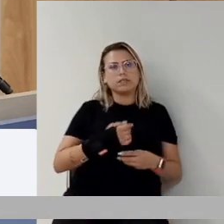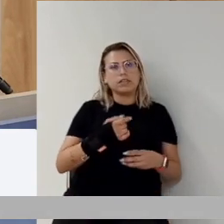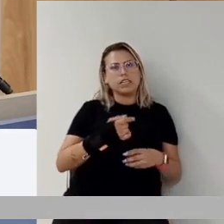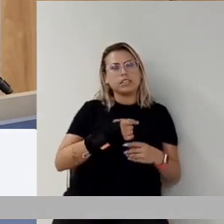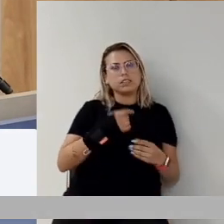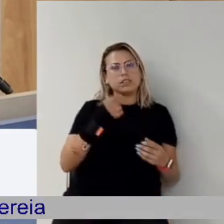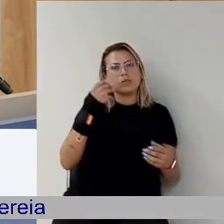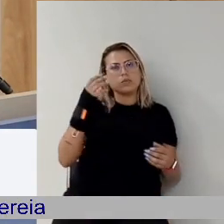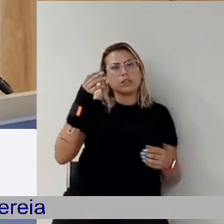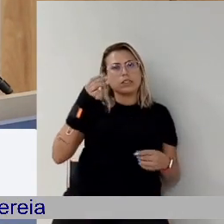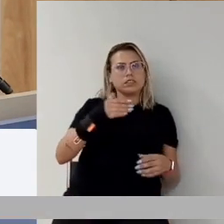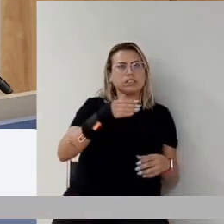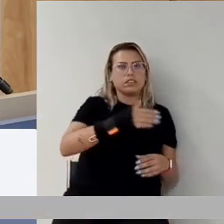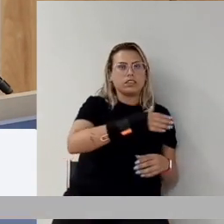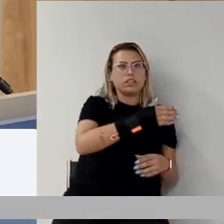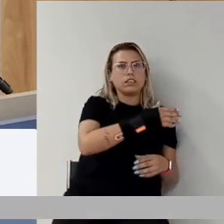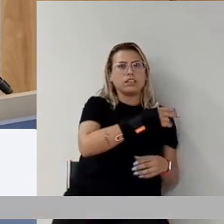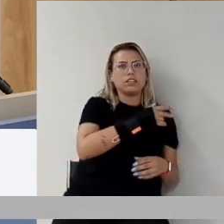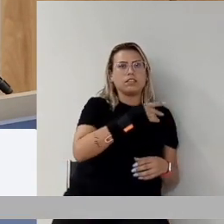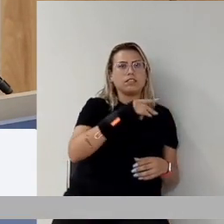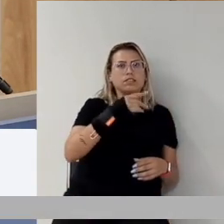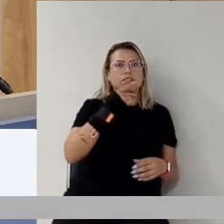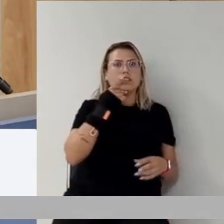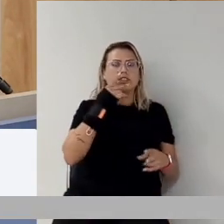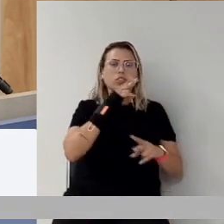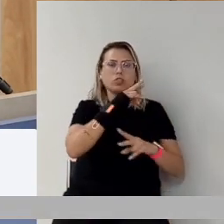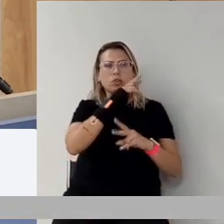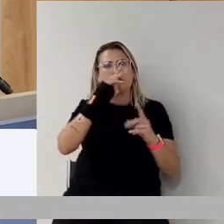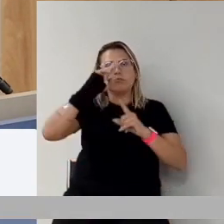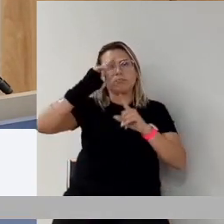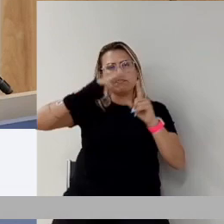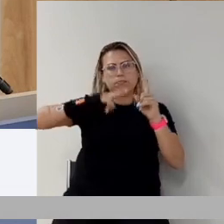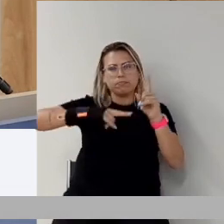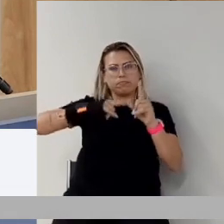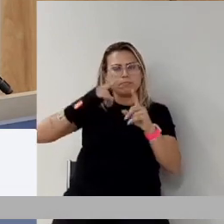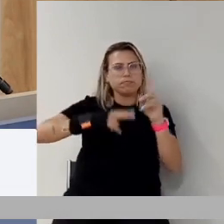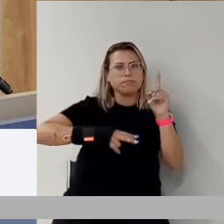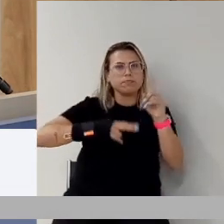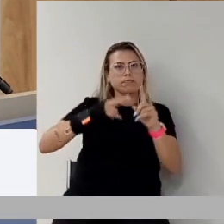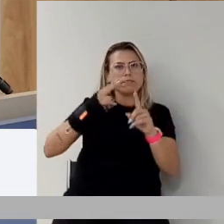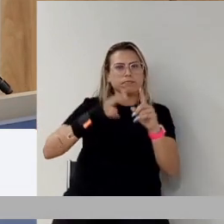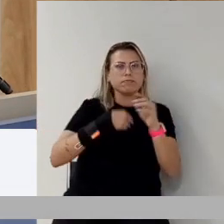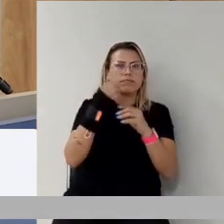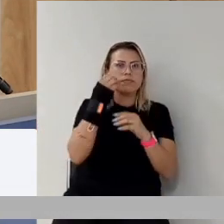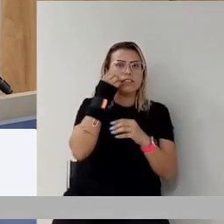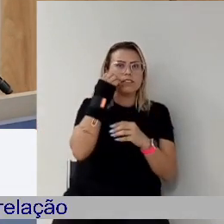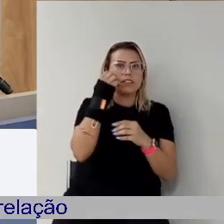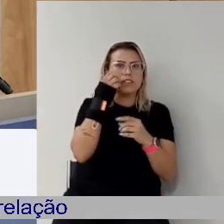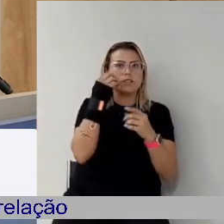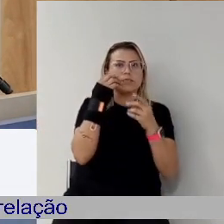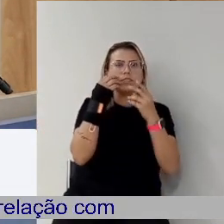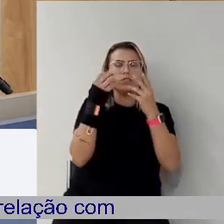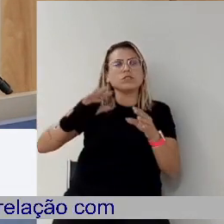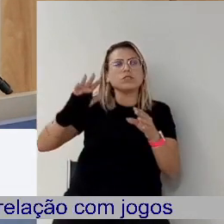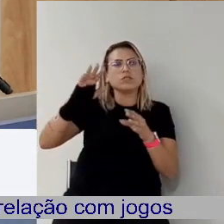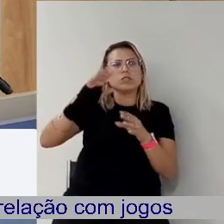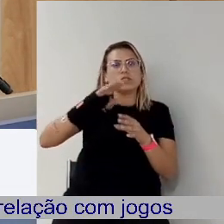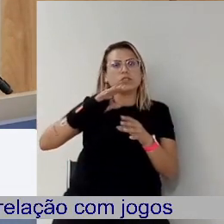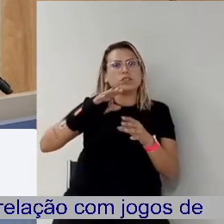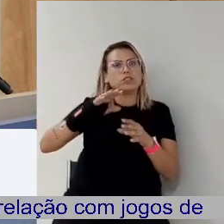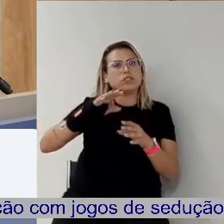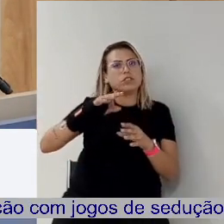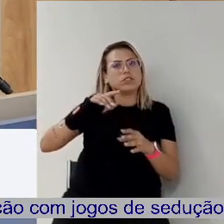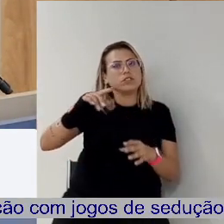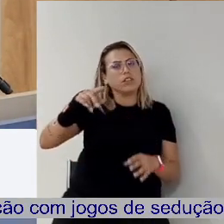Sereia tem relação com jogos de sedução ou tentativas de iludir alguém guardem isso iludir